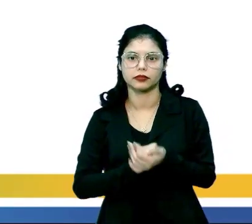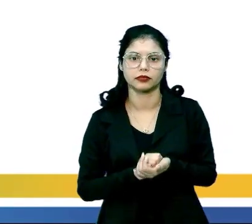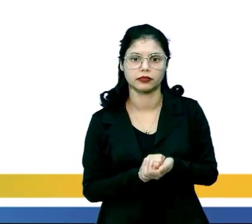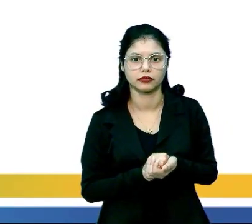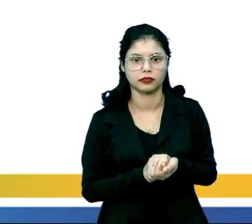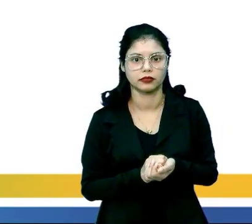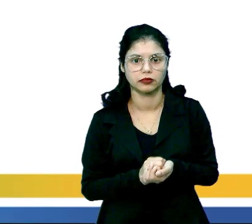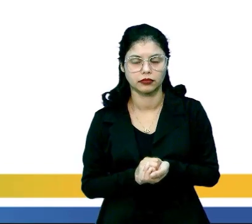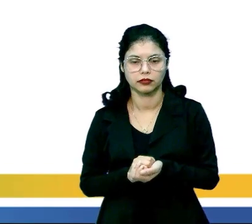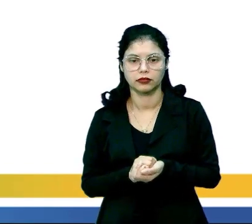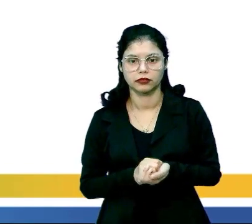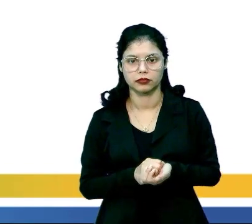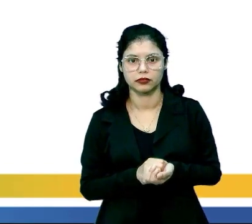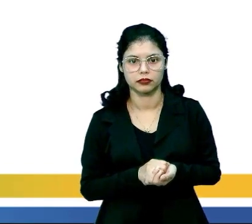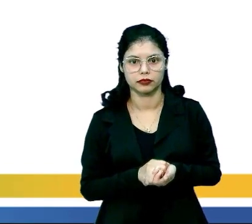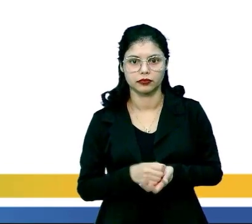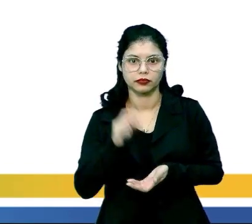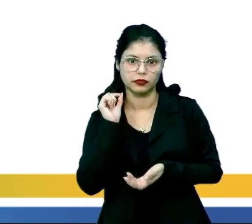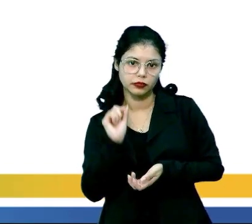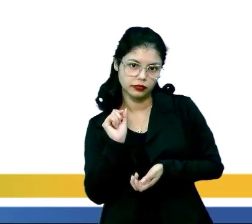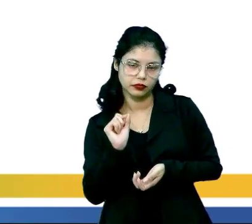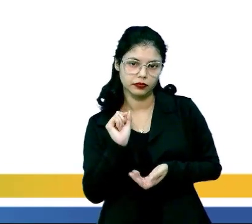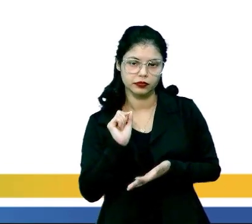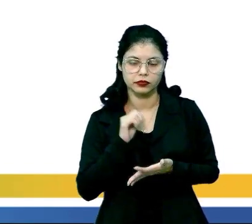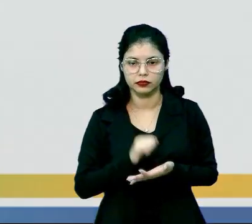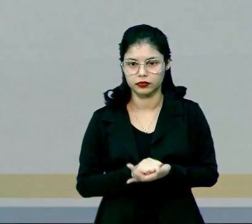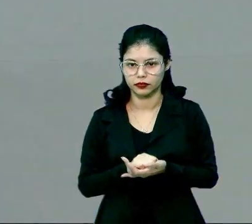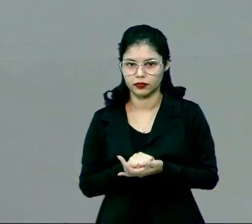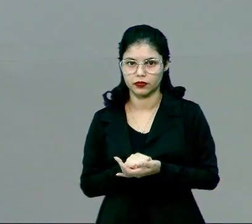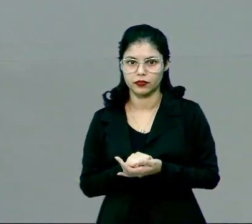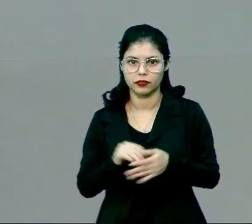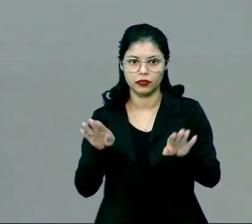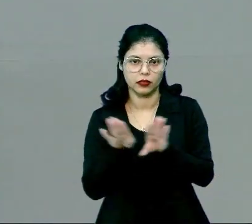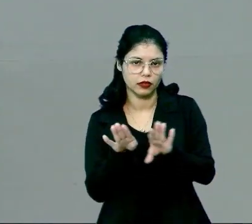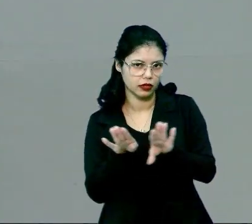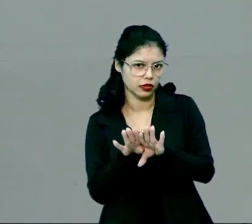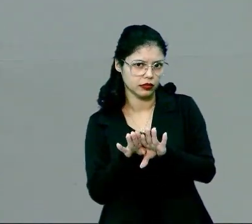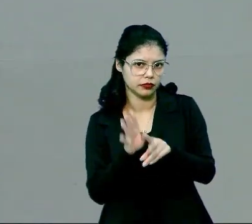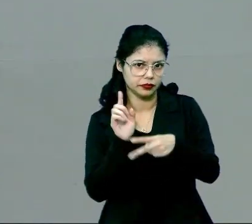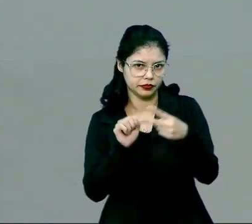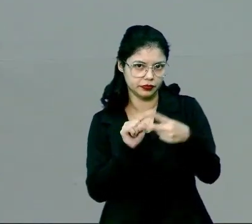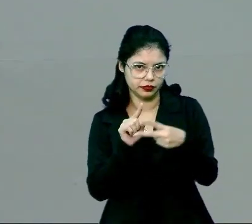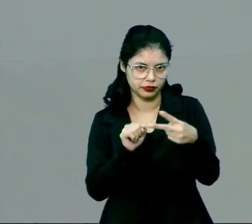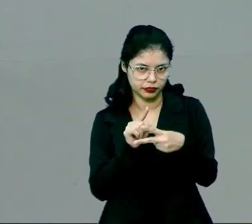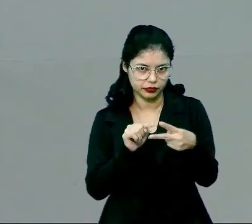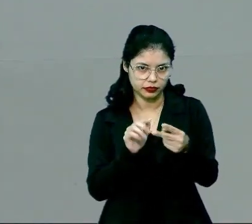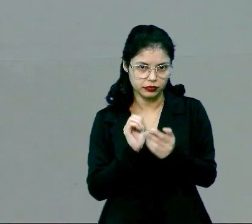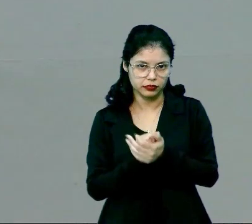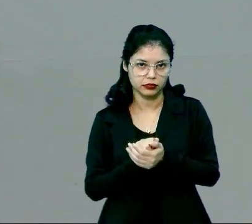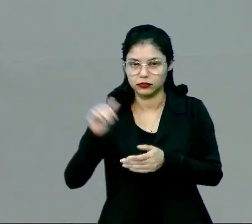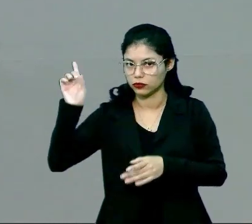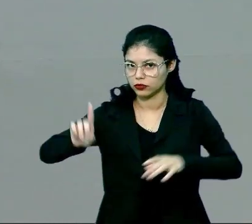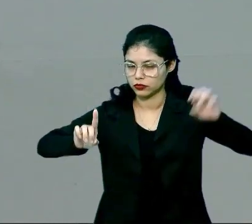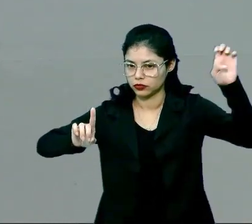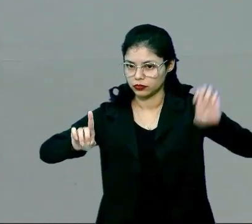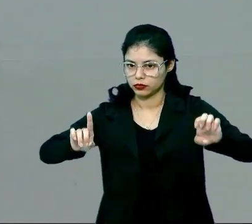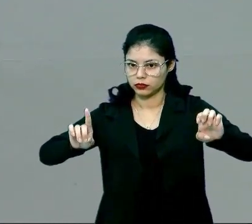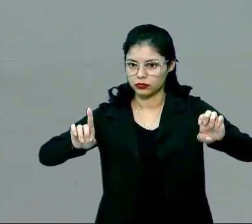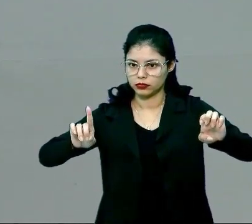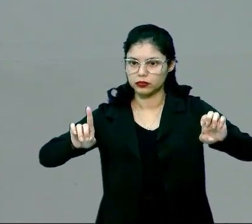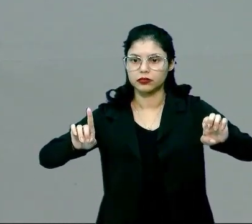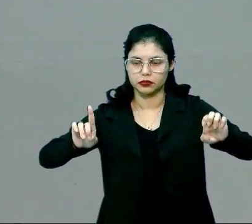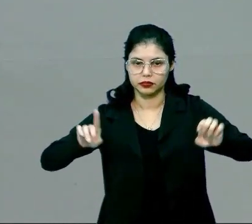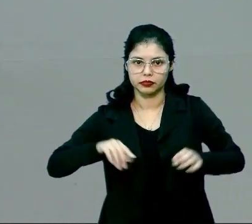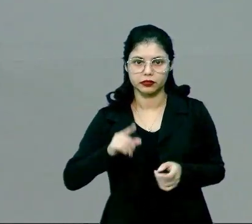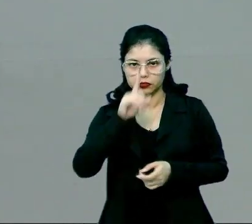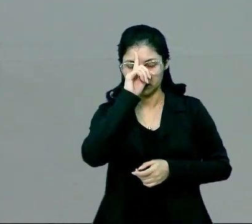bom? E, inclusive, pessoal, o telencéfalo, ele tem dois hemisférios, o direito e o esquerdo,